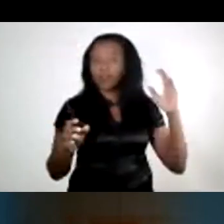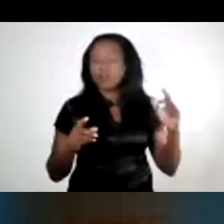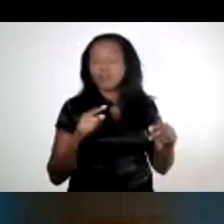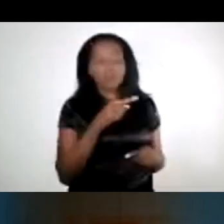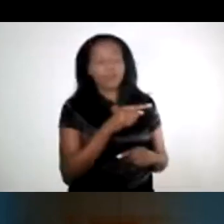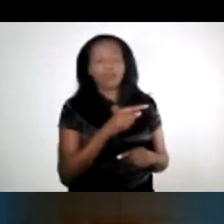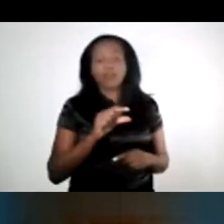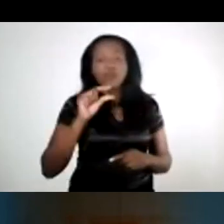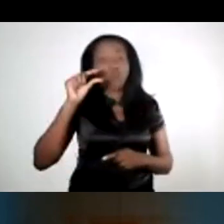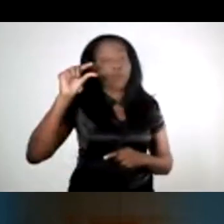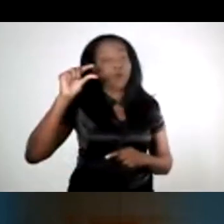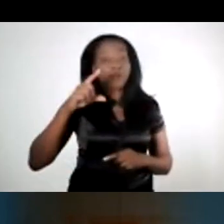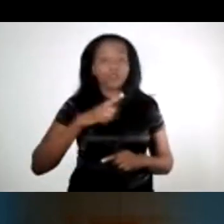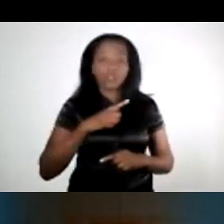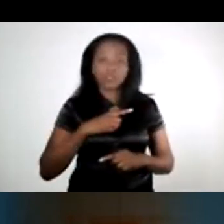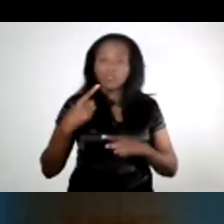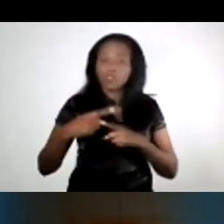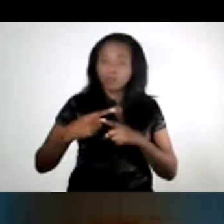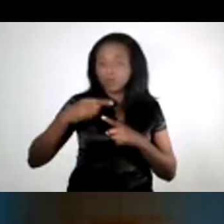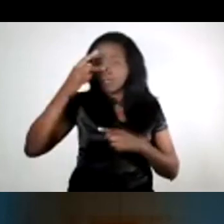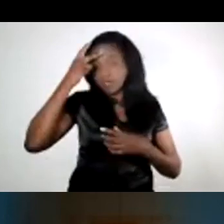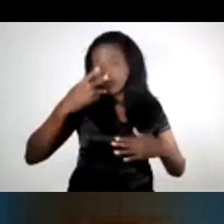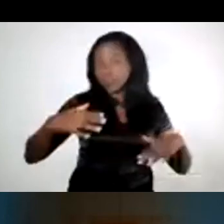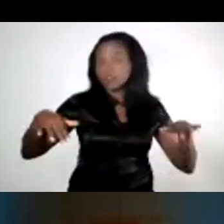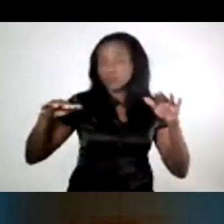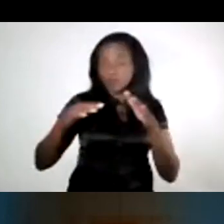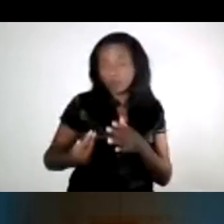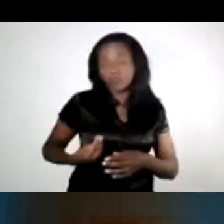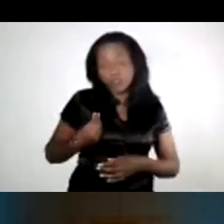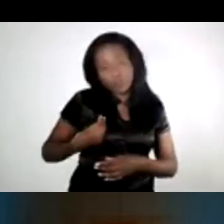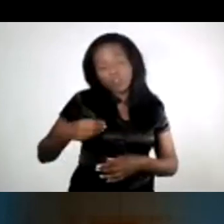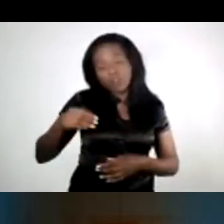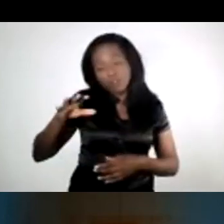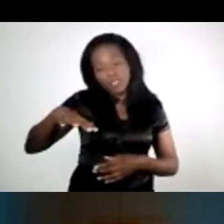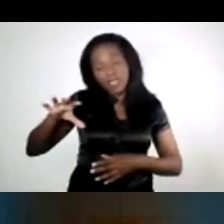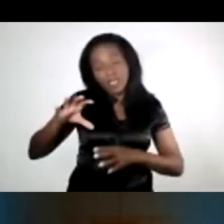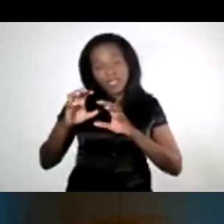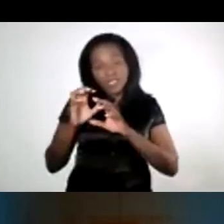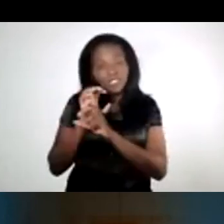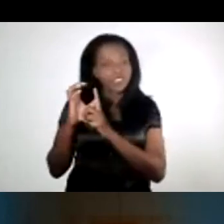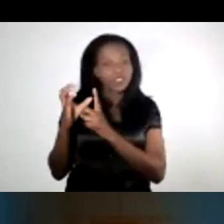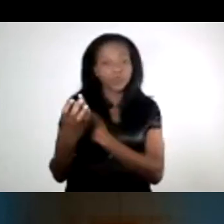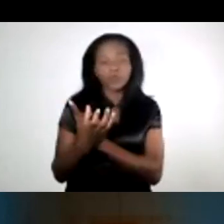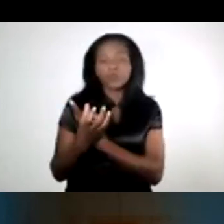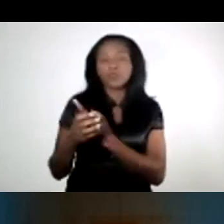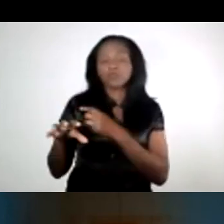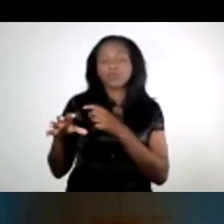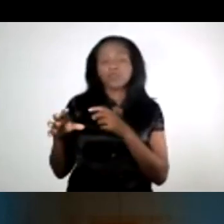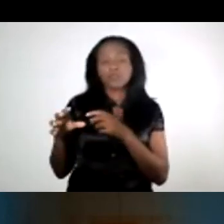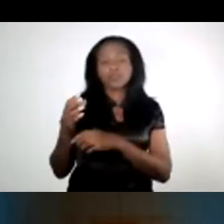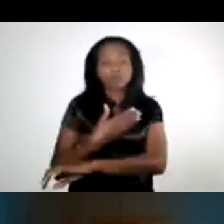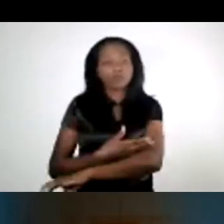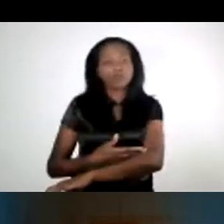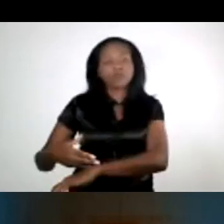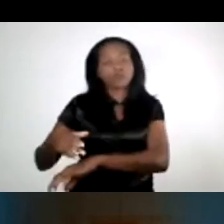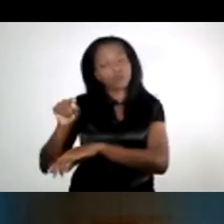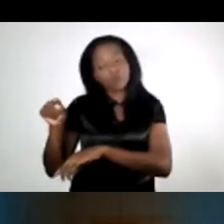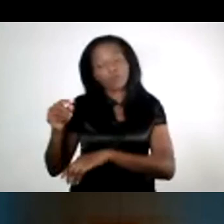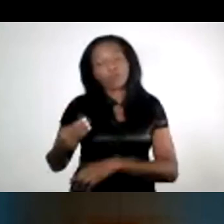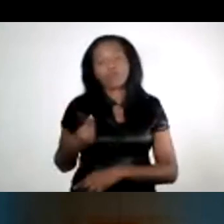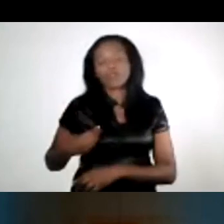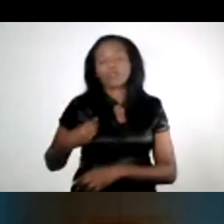nós temos é porque essas pessoas, essas comunidades, esses povos e comunidades tradicionais,